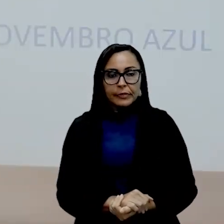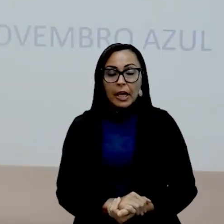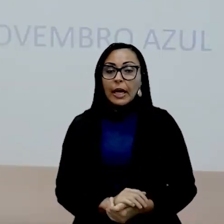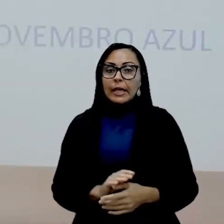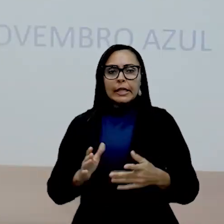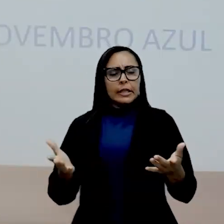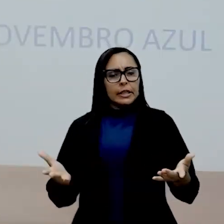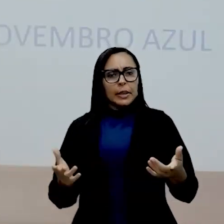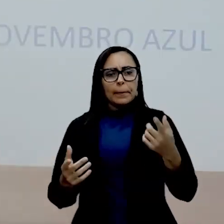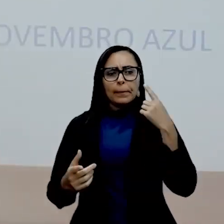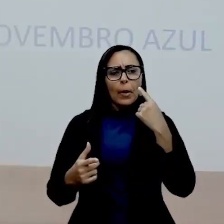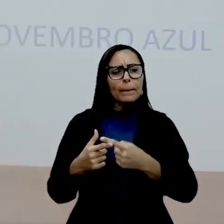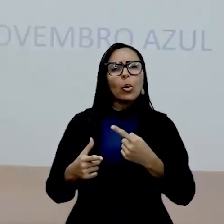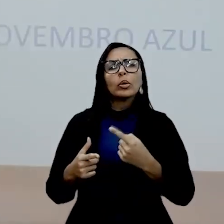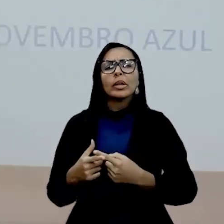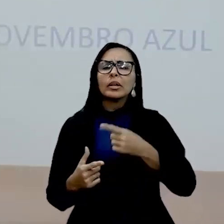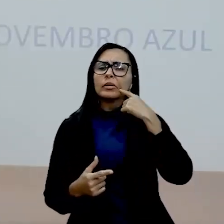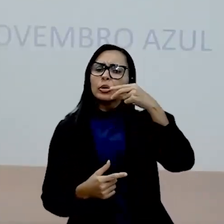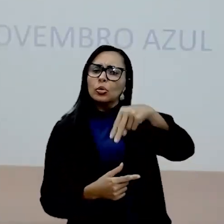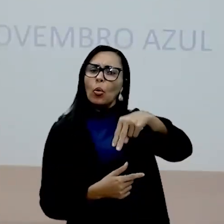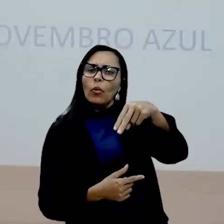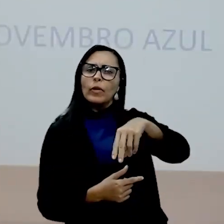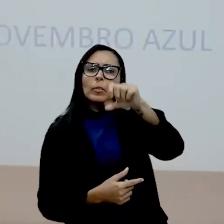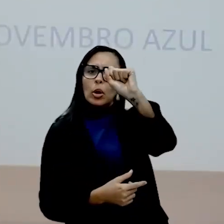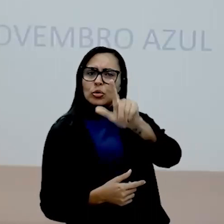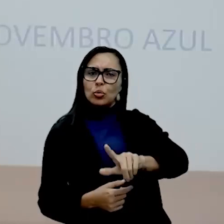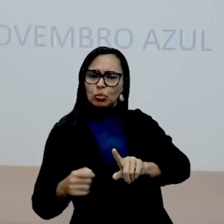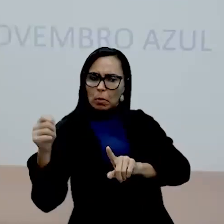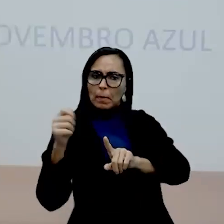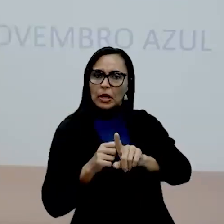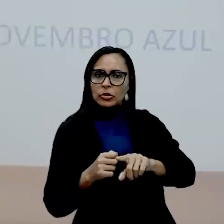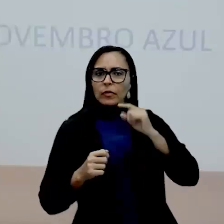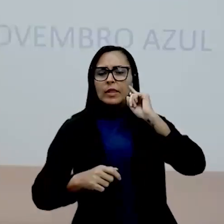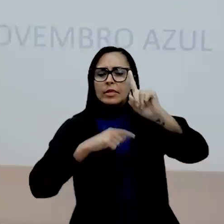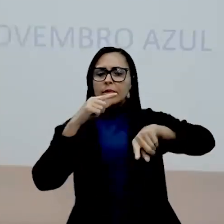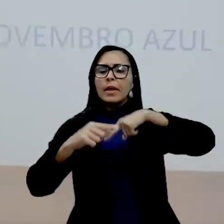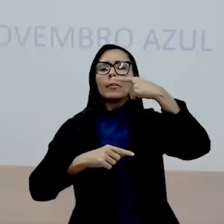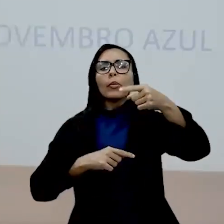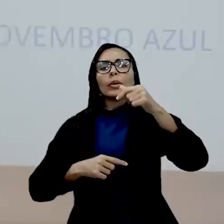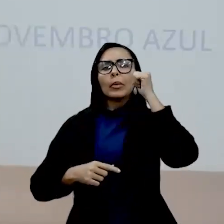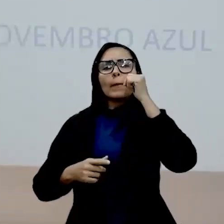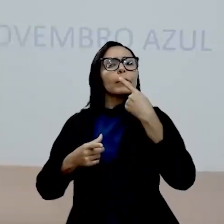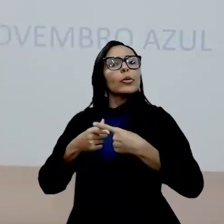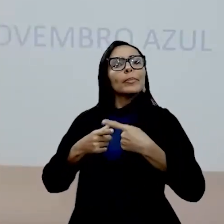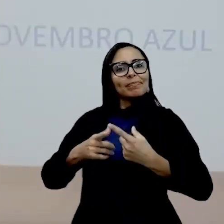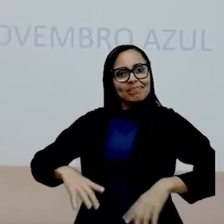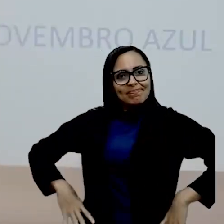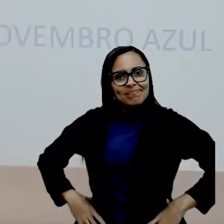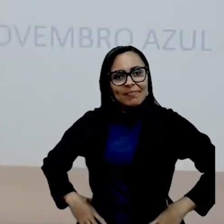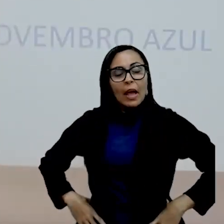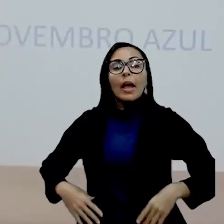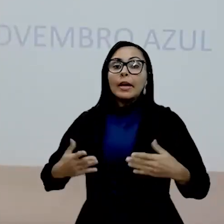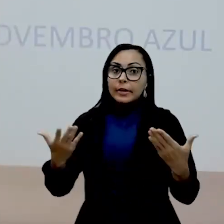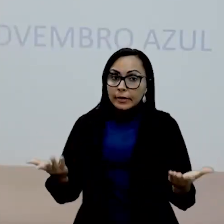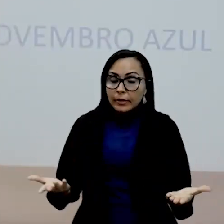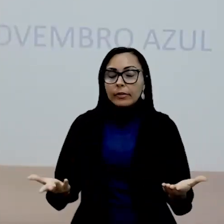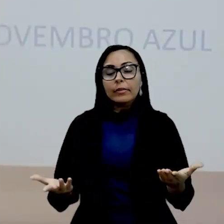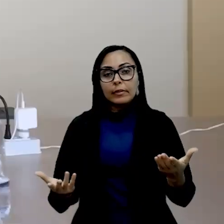diferente, por que o Novembro Azul, por que o mês do homem vem depois do da mulher? Né? Eu achei isso aqui muito interessante,